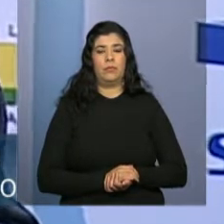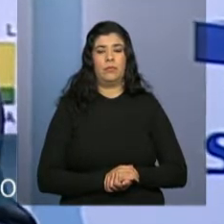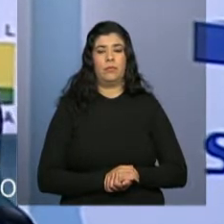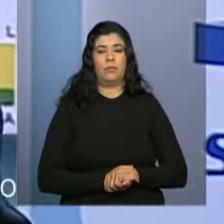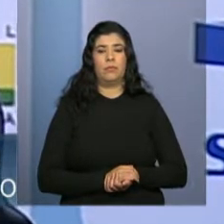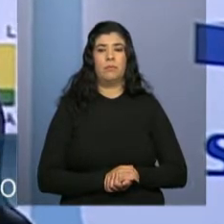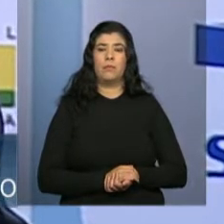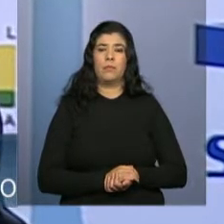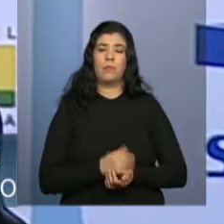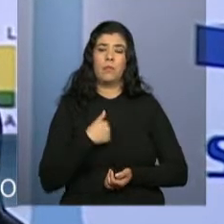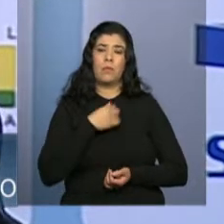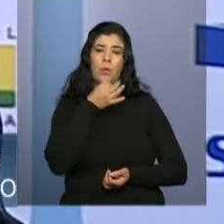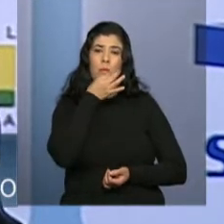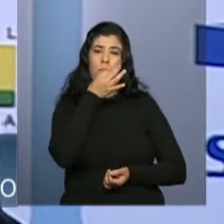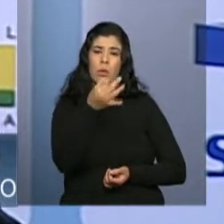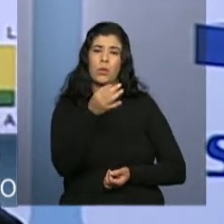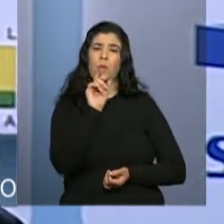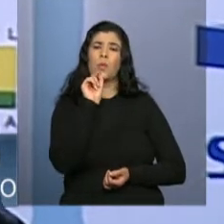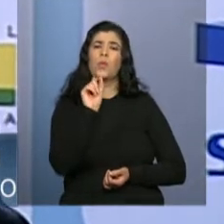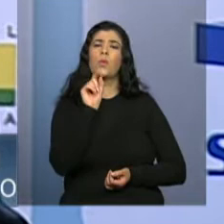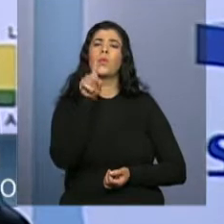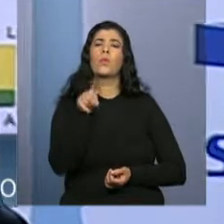e claro a